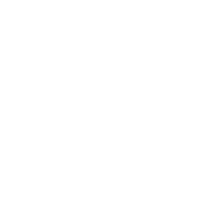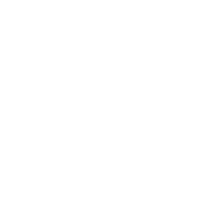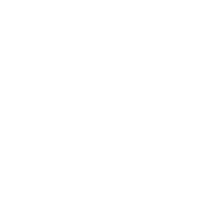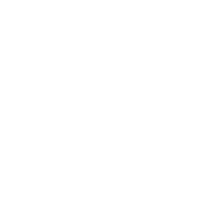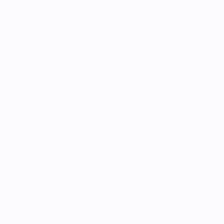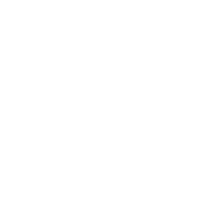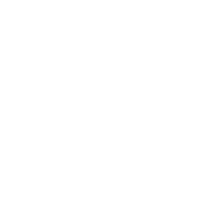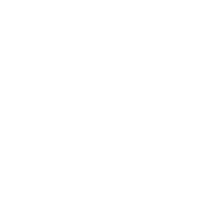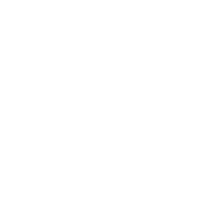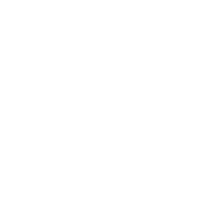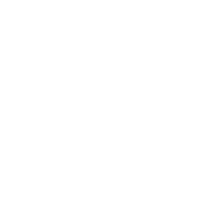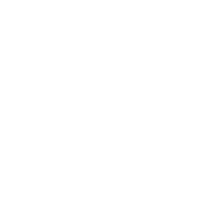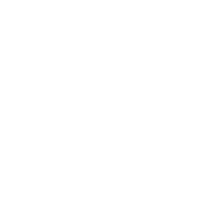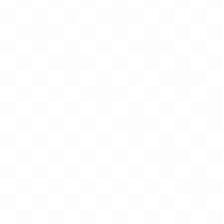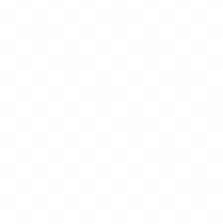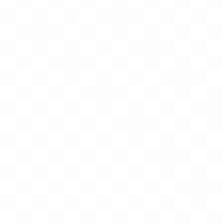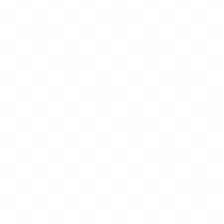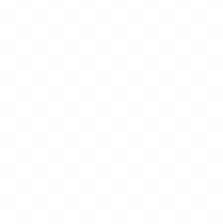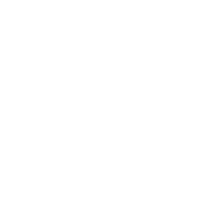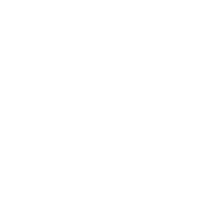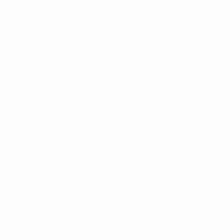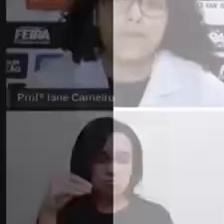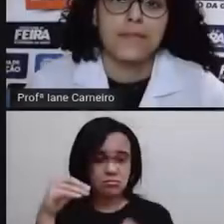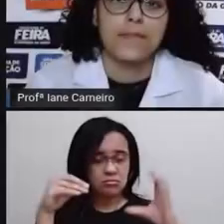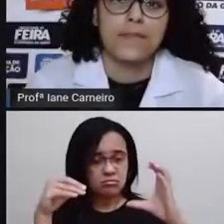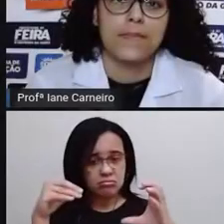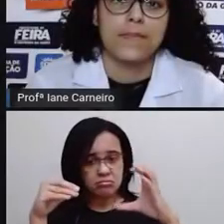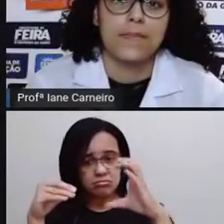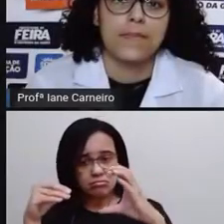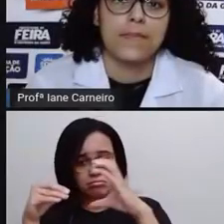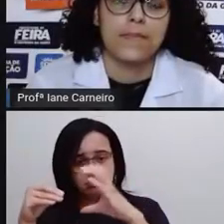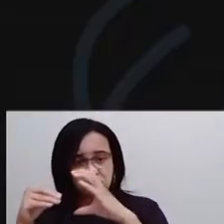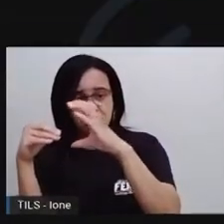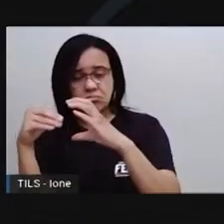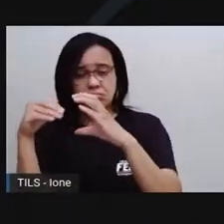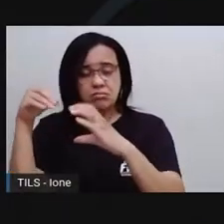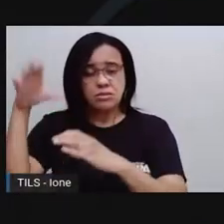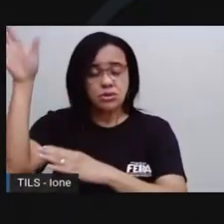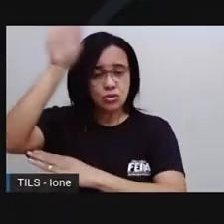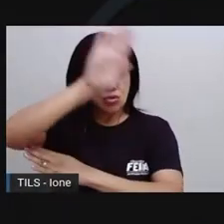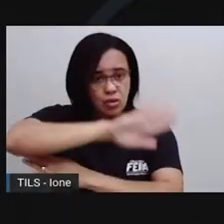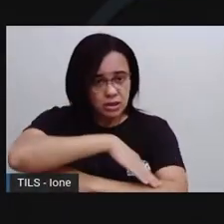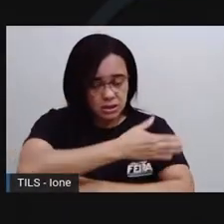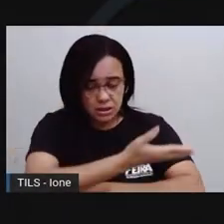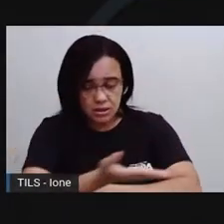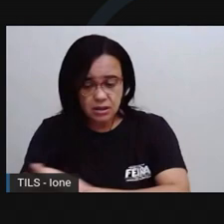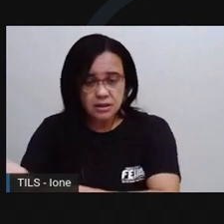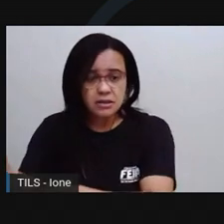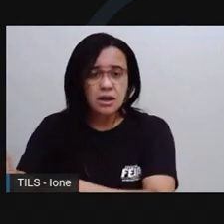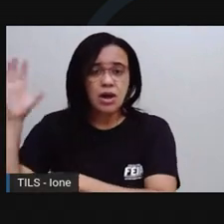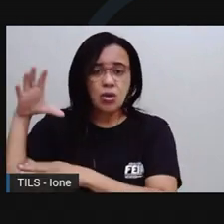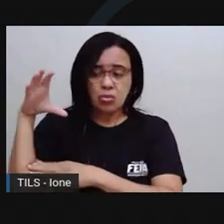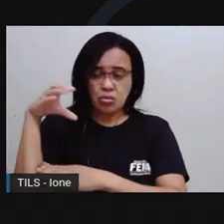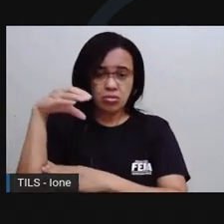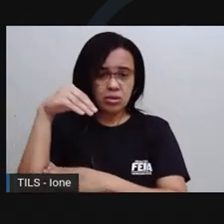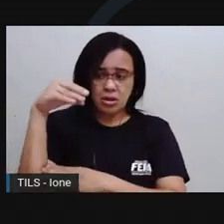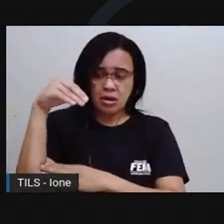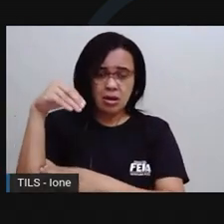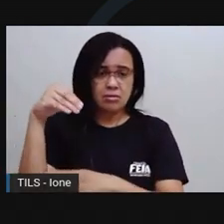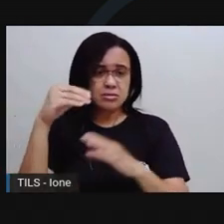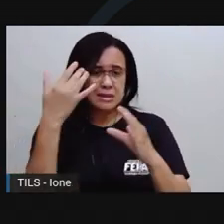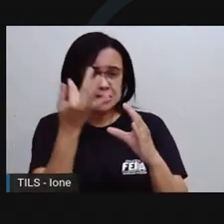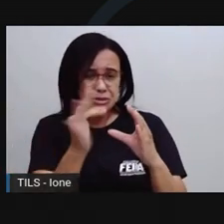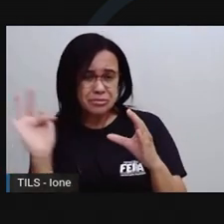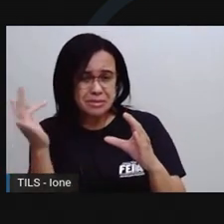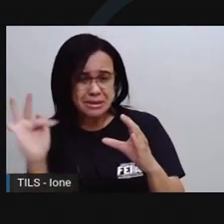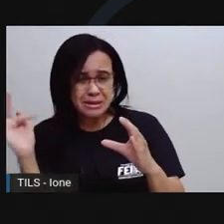O cravo brigou com a rosa debaixo de uma sacada O cravo